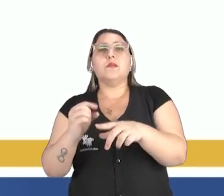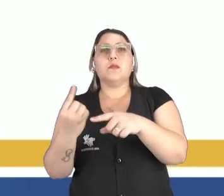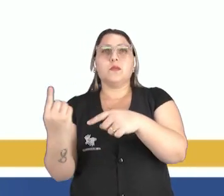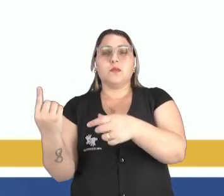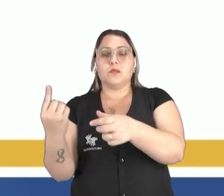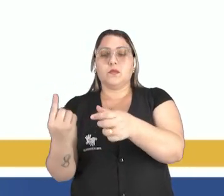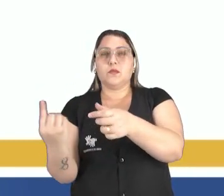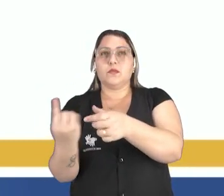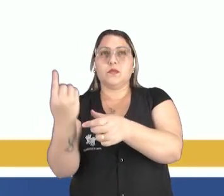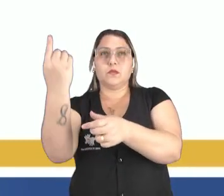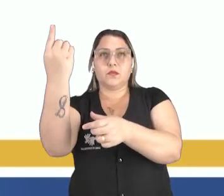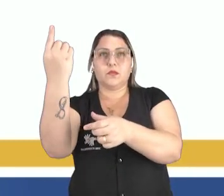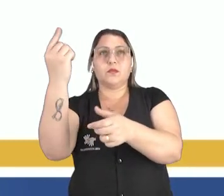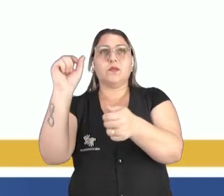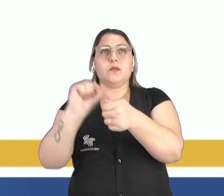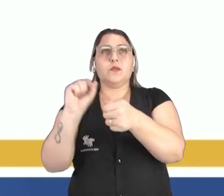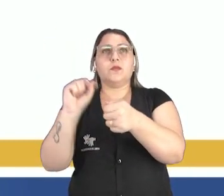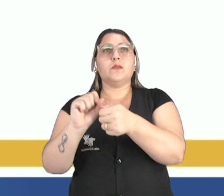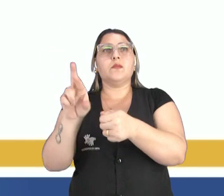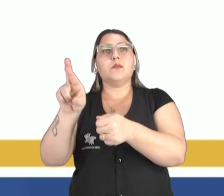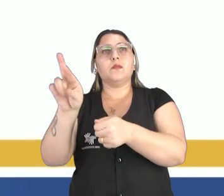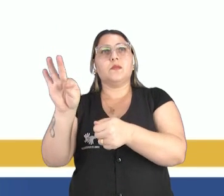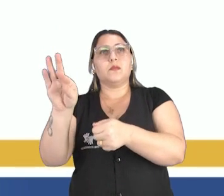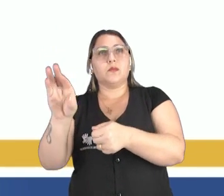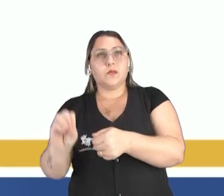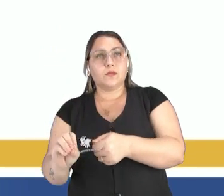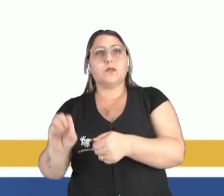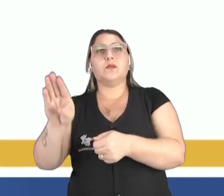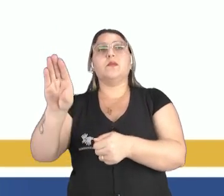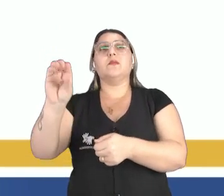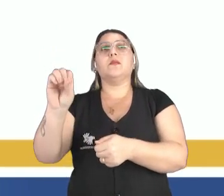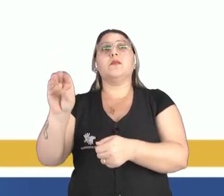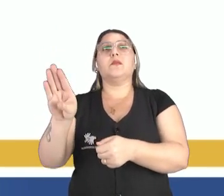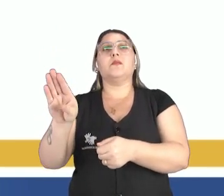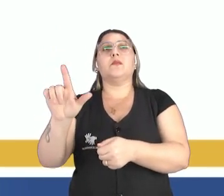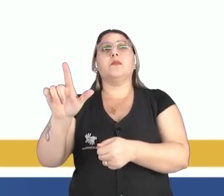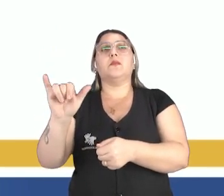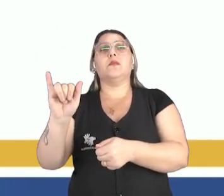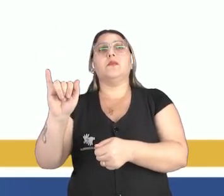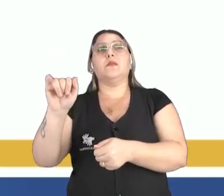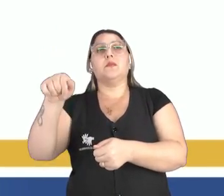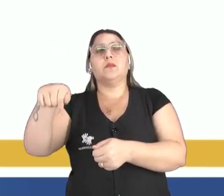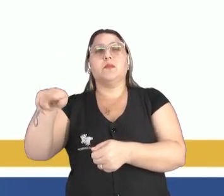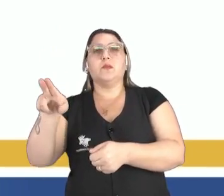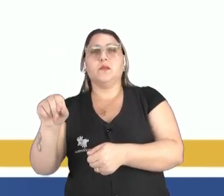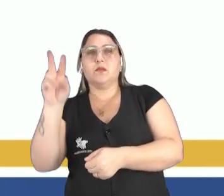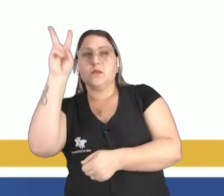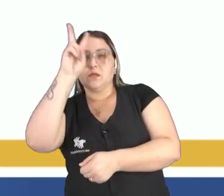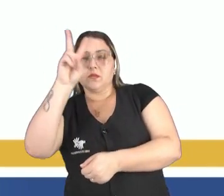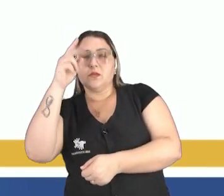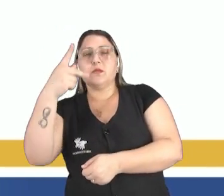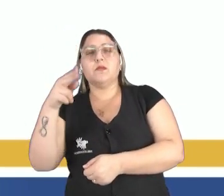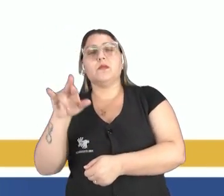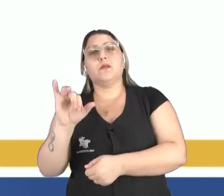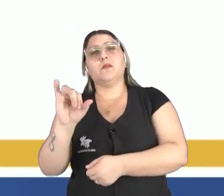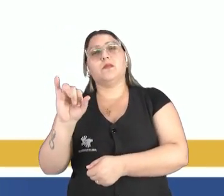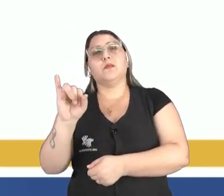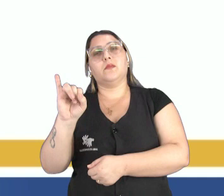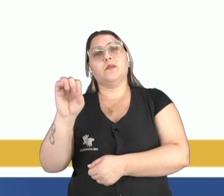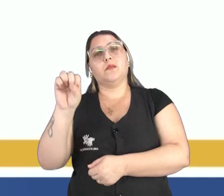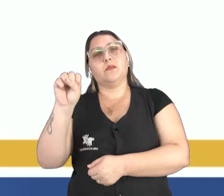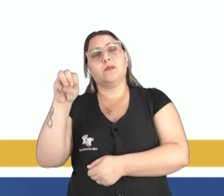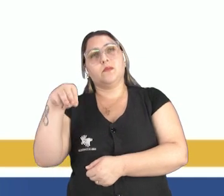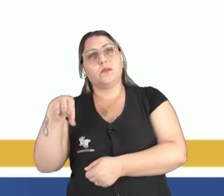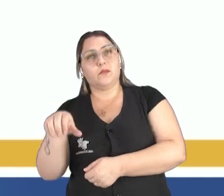altura, ó, os cilindros são classificados em reto e oblíquo. Lembra do prisma? É praticamente a mesma coisa. Como assim? Nos